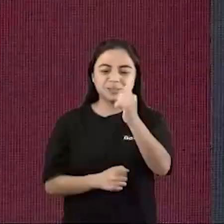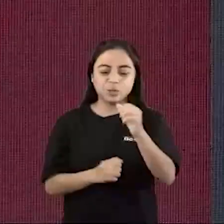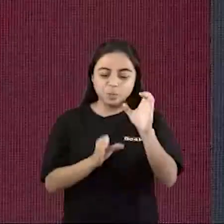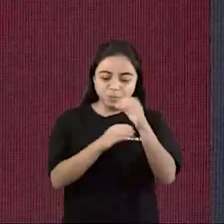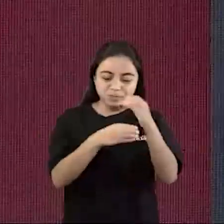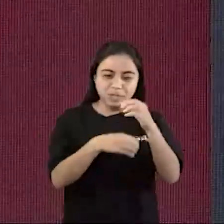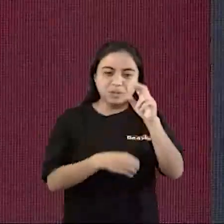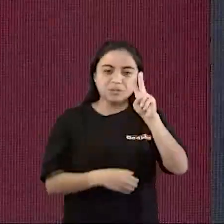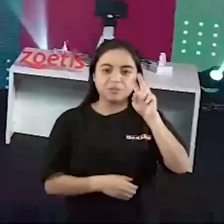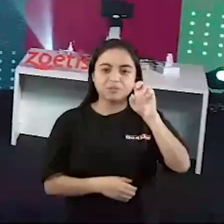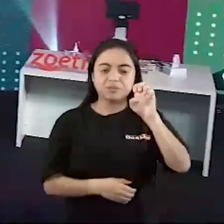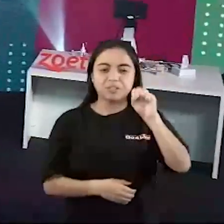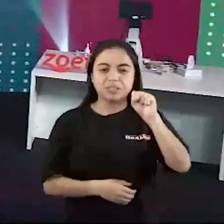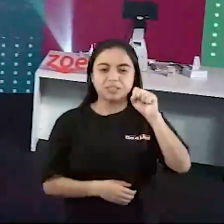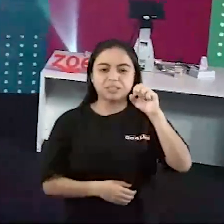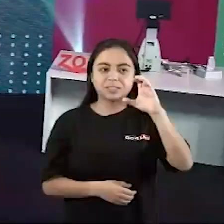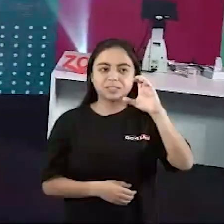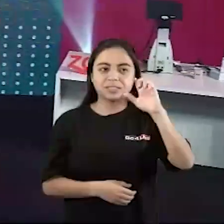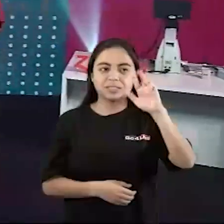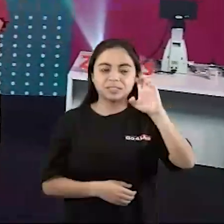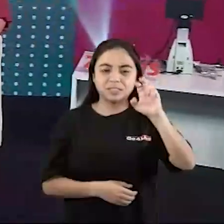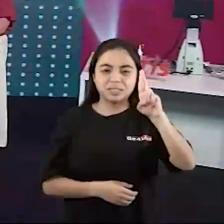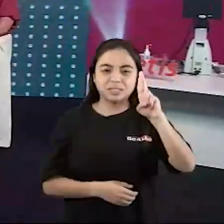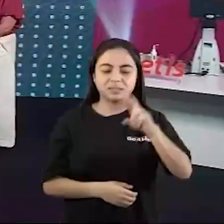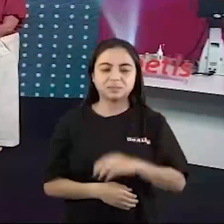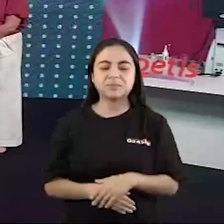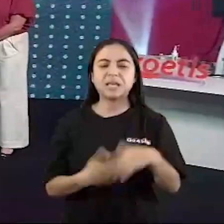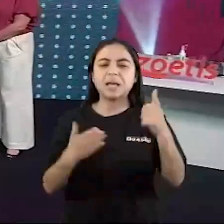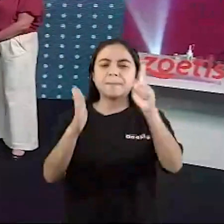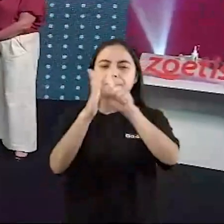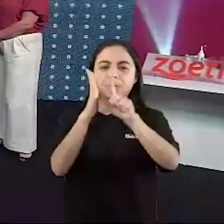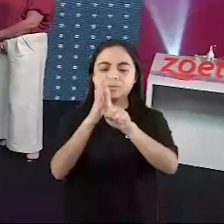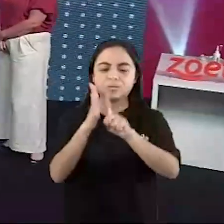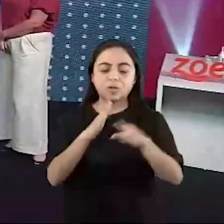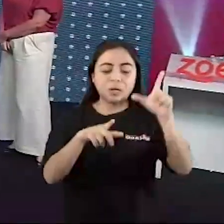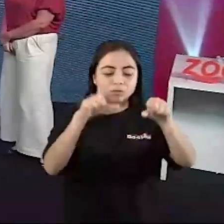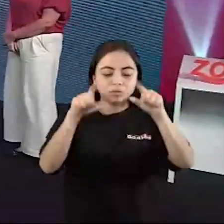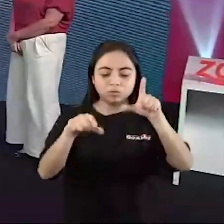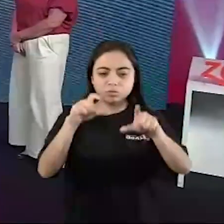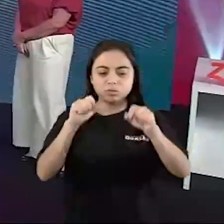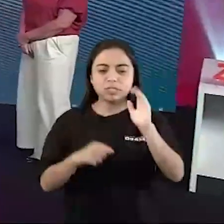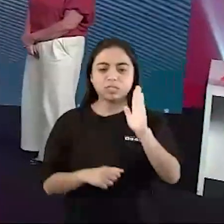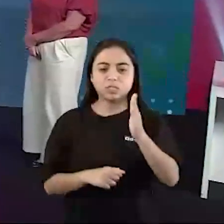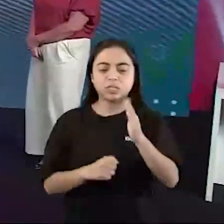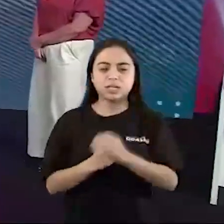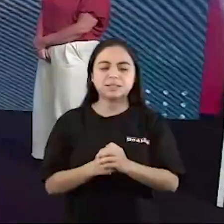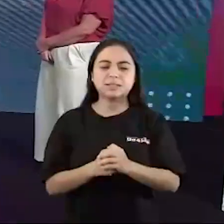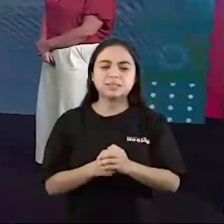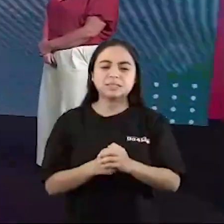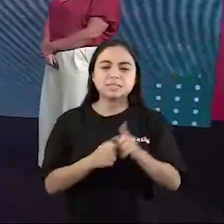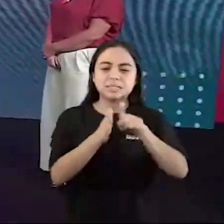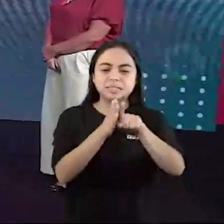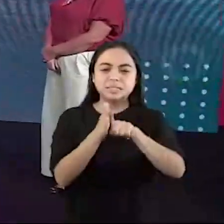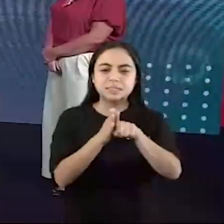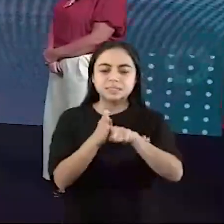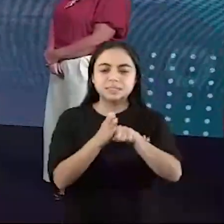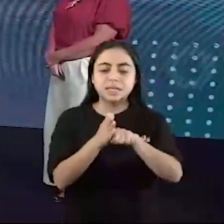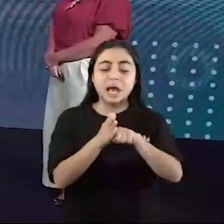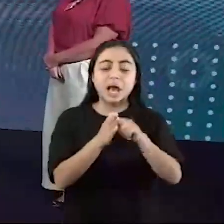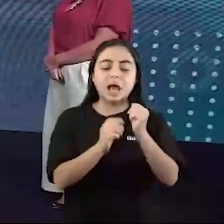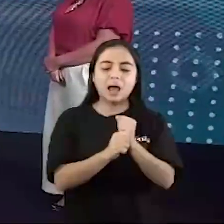é VETScan. Tá? Bom, temos algumas perguntas, selecionamos aquelas que são mais relacionadas, de fato, a